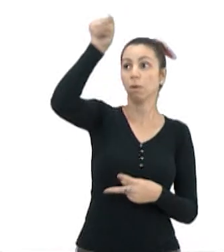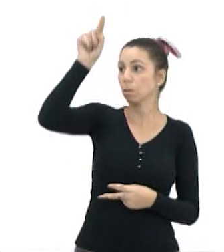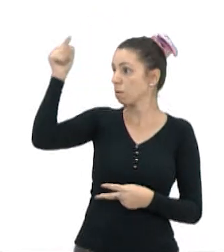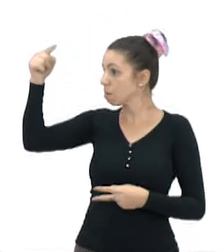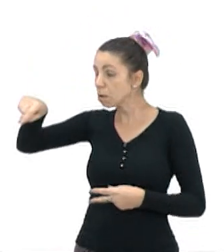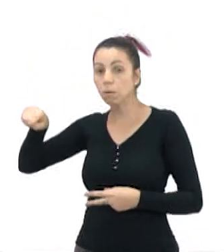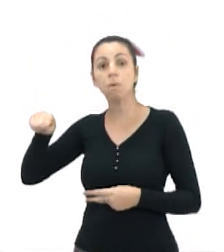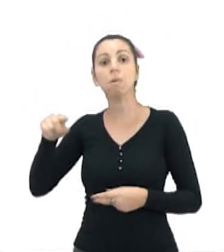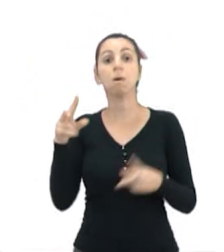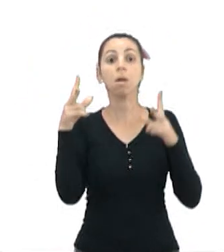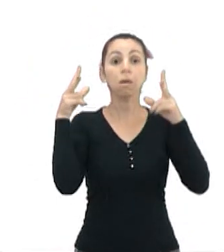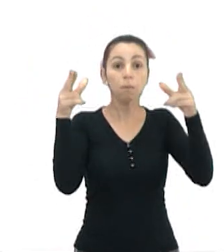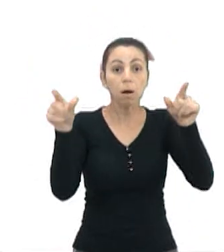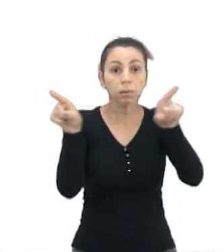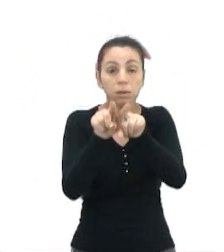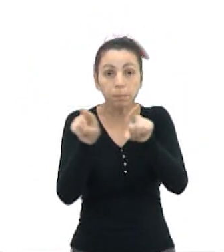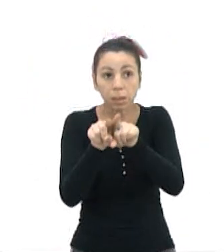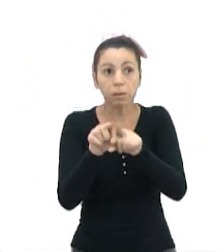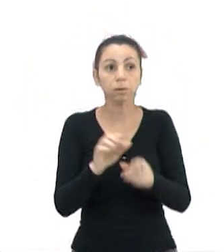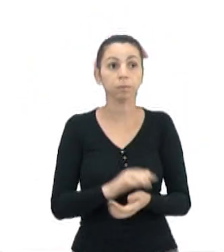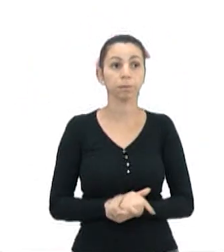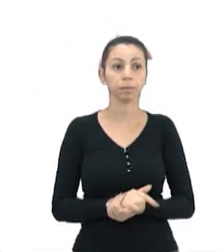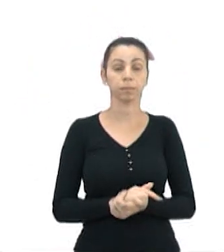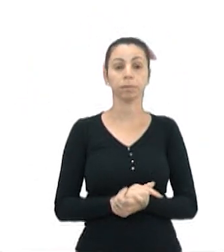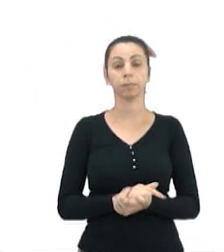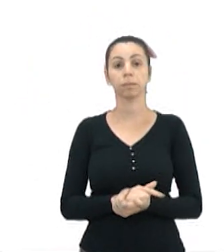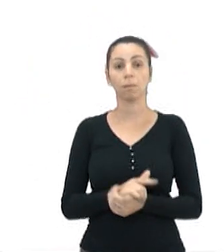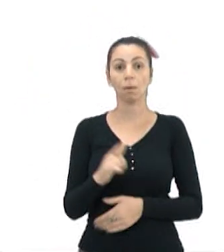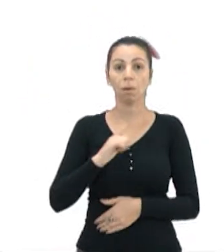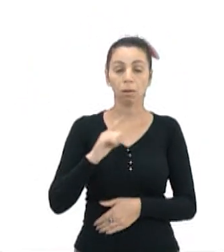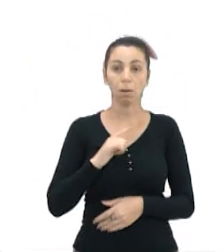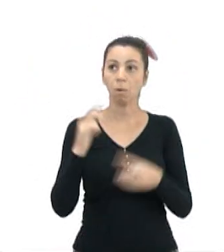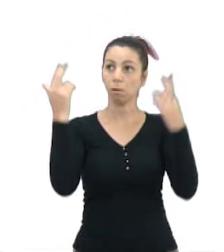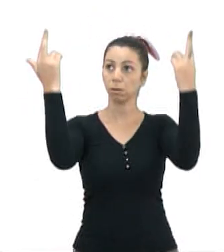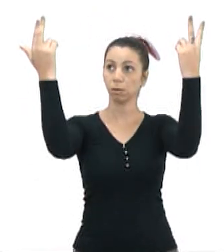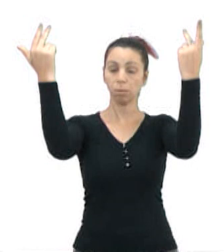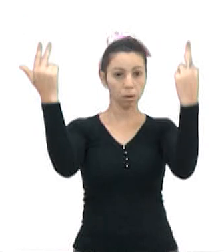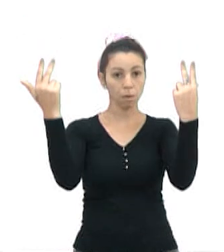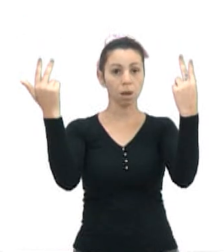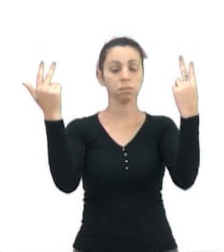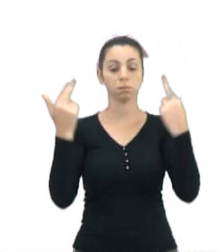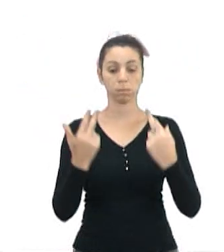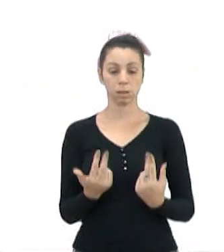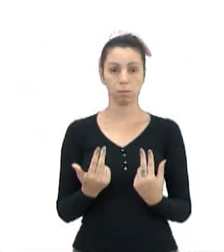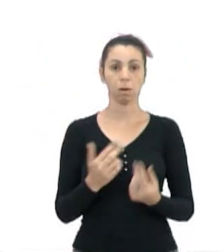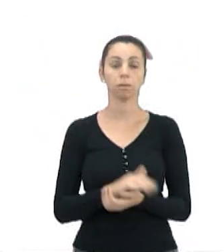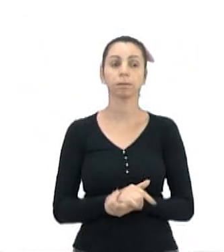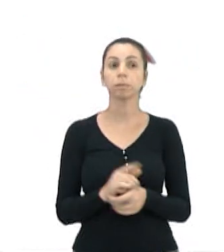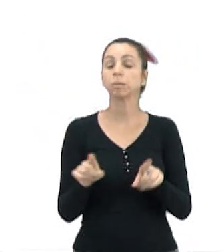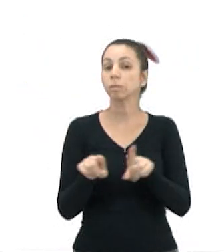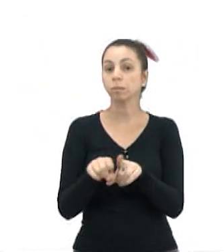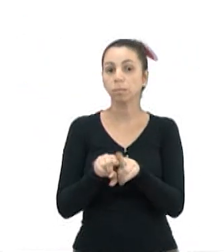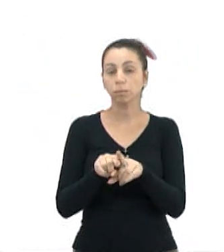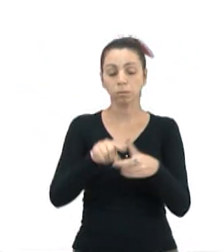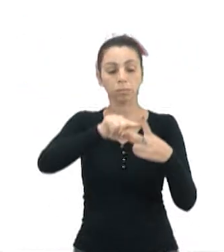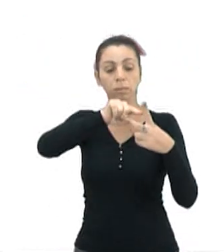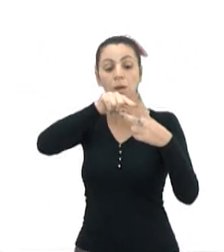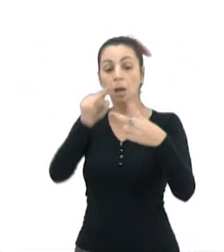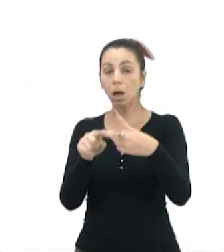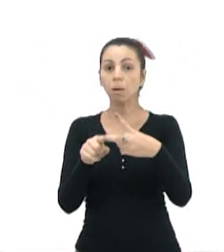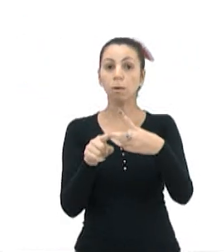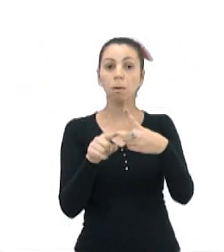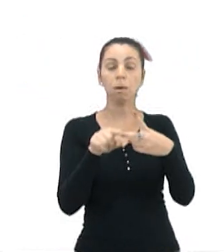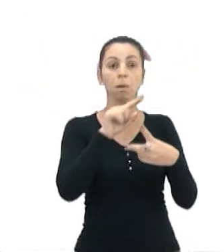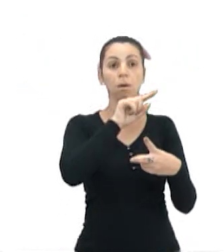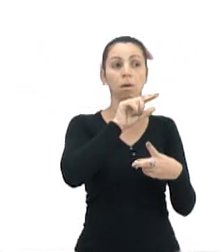três ângulos internos são congruentes. Eles são congruentes, eles são iguais, medindo 60 graus cada um.